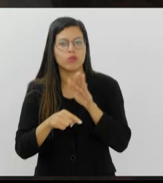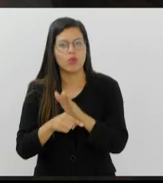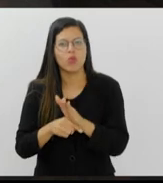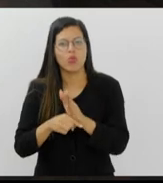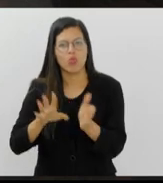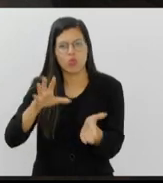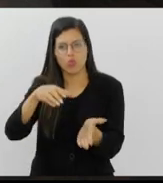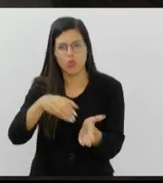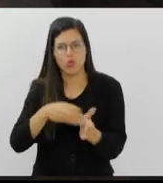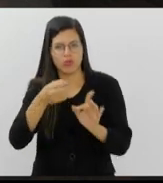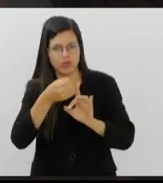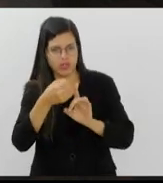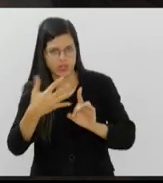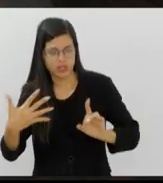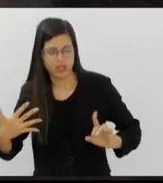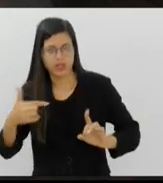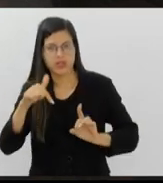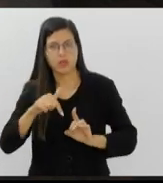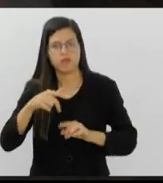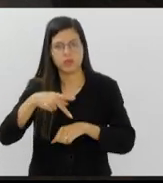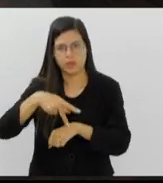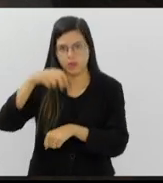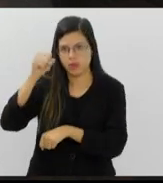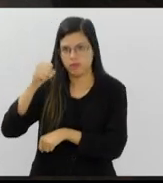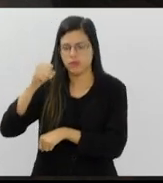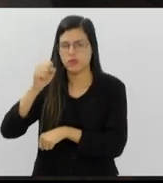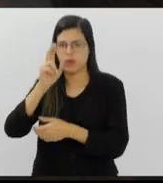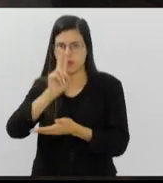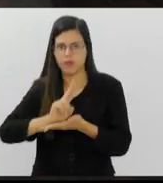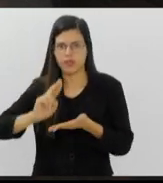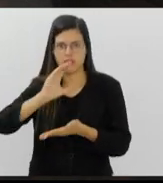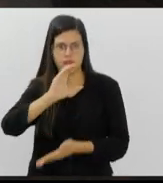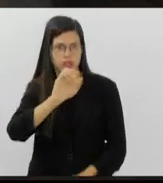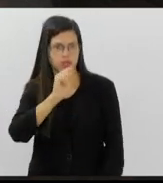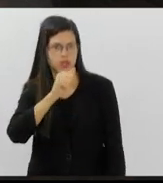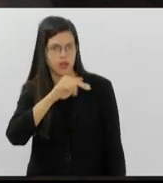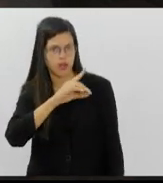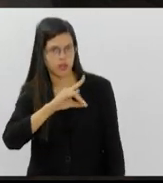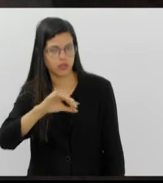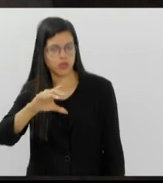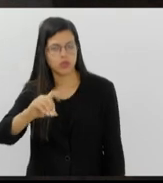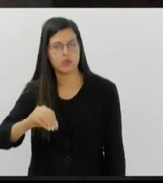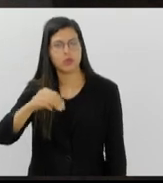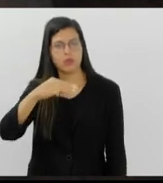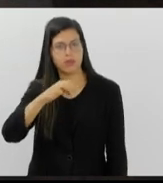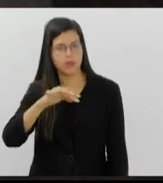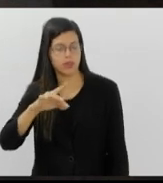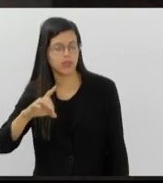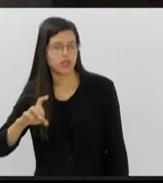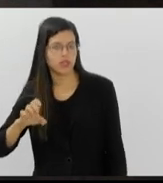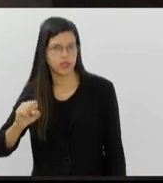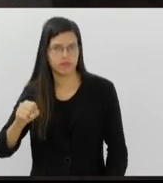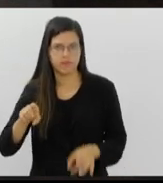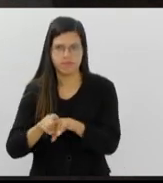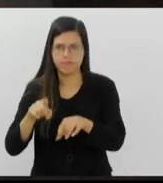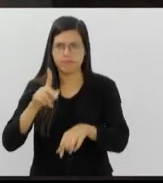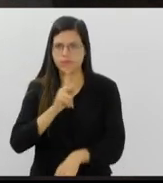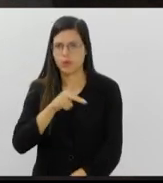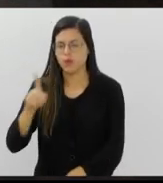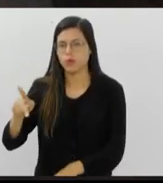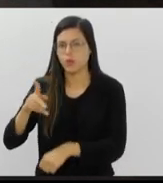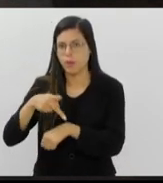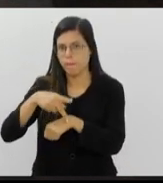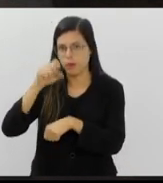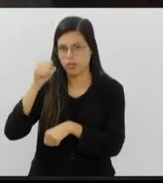de Pós-Graduação da Universidade Cândido Mendes, onde também foi professora no curso de pós-graduação em